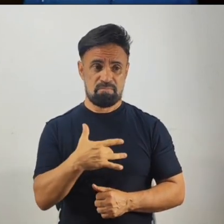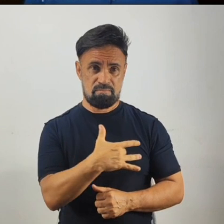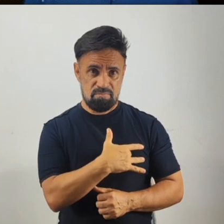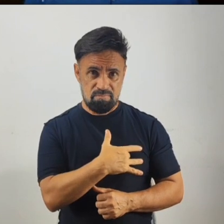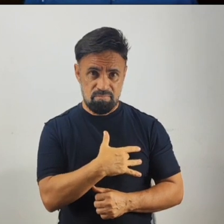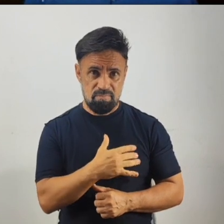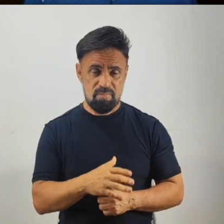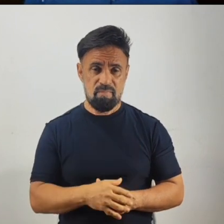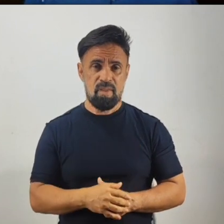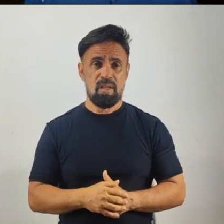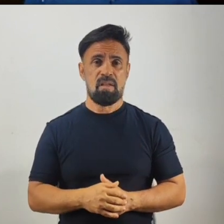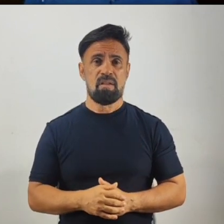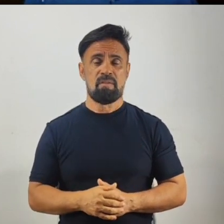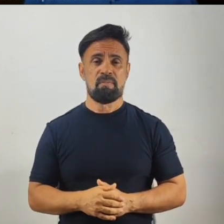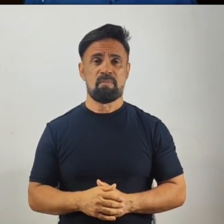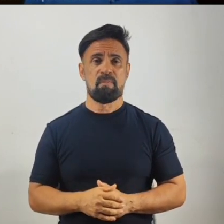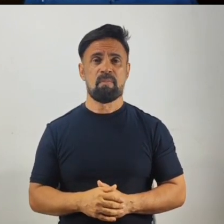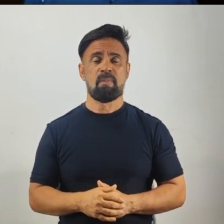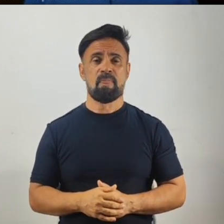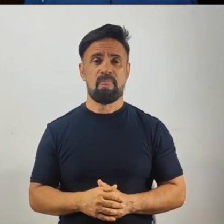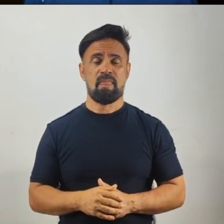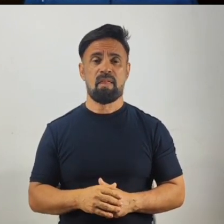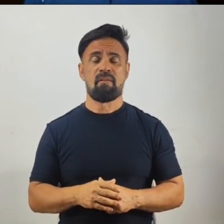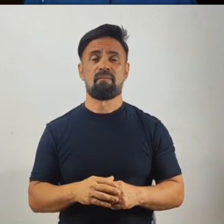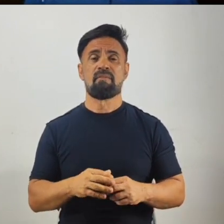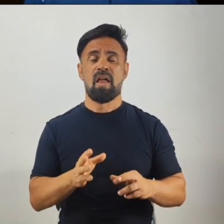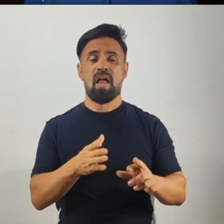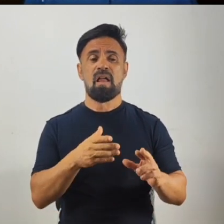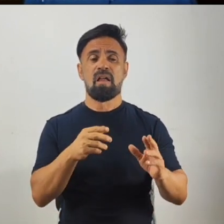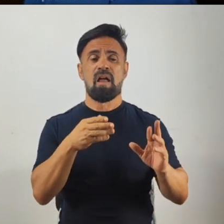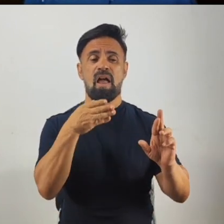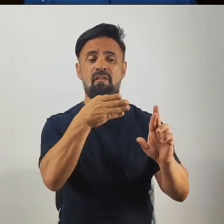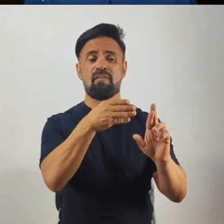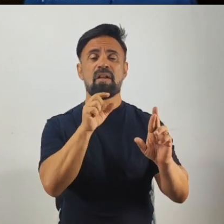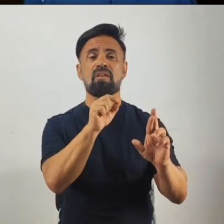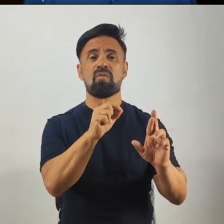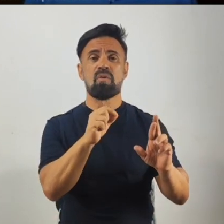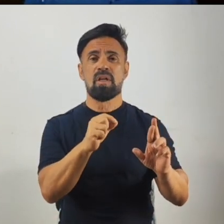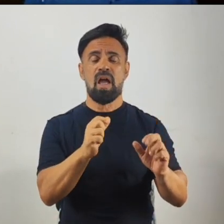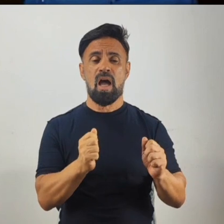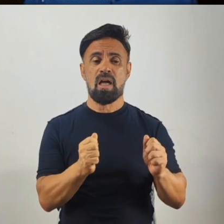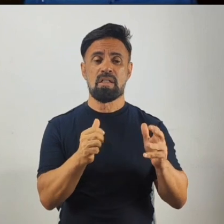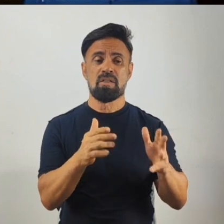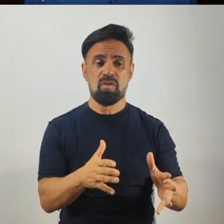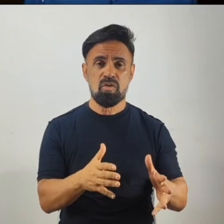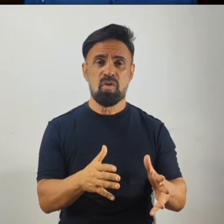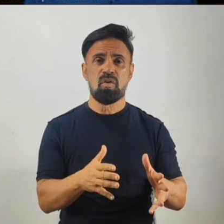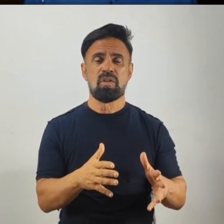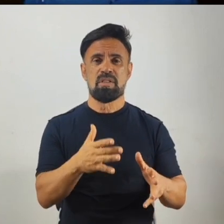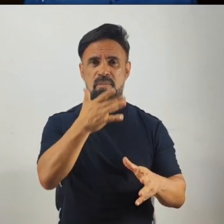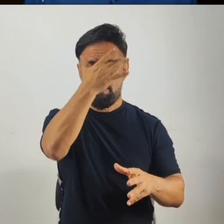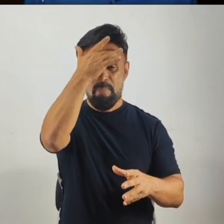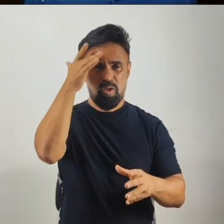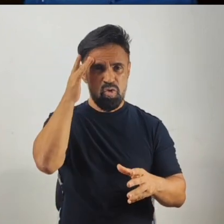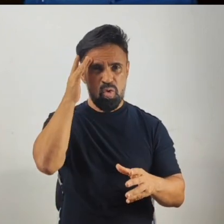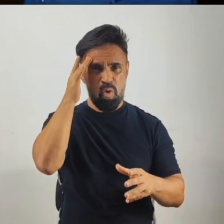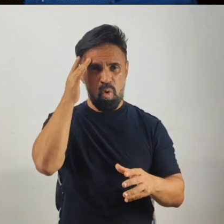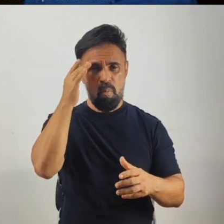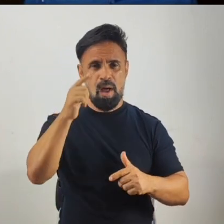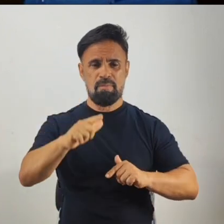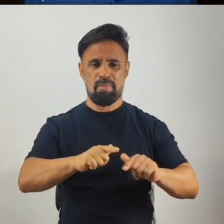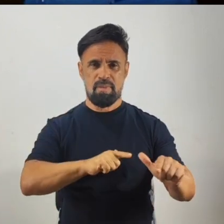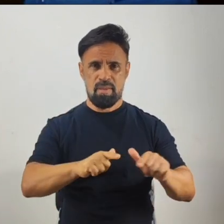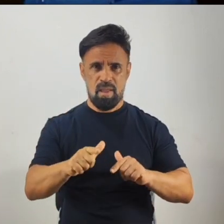Conforme a Agência Nacional de Vigilância Sanitária, ela diz que referem-se a ações adotadas por prestadores